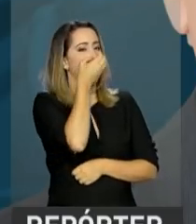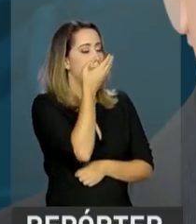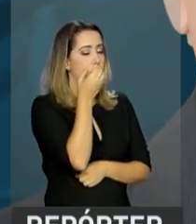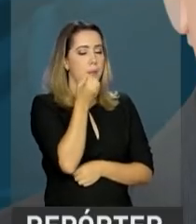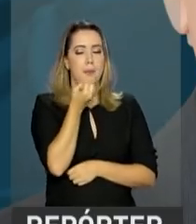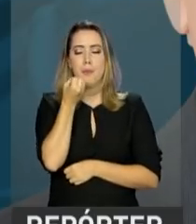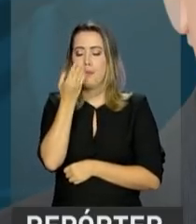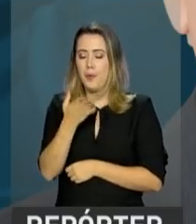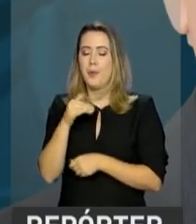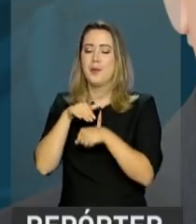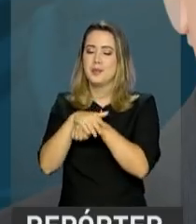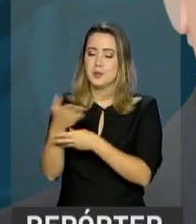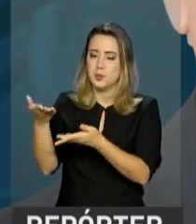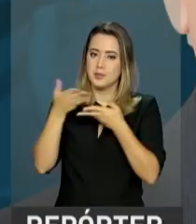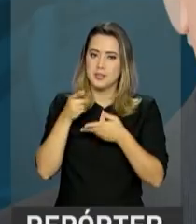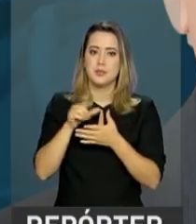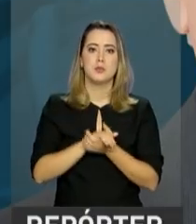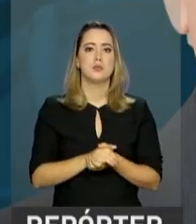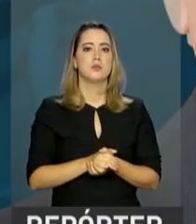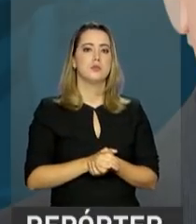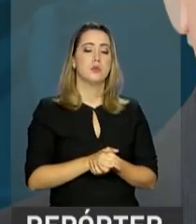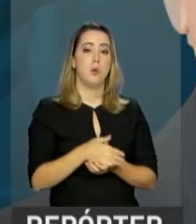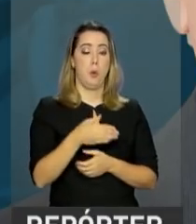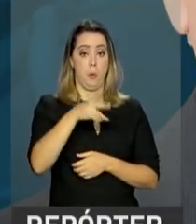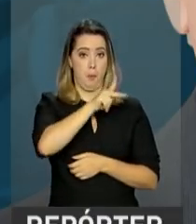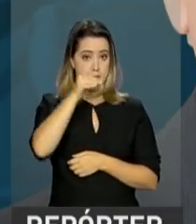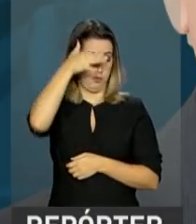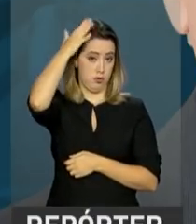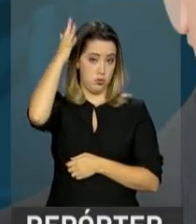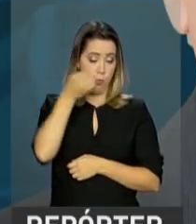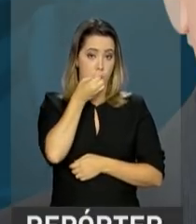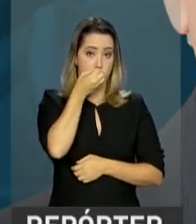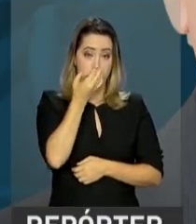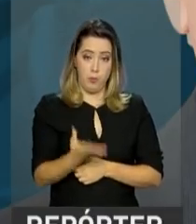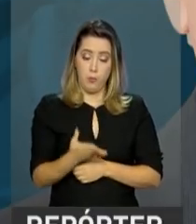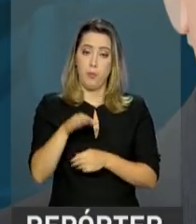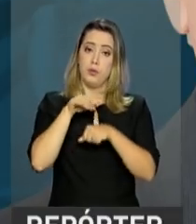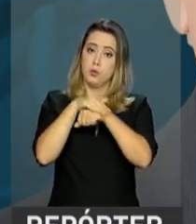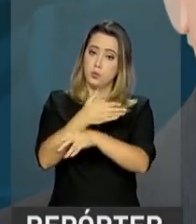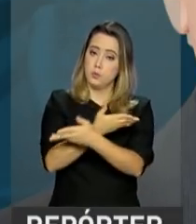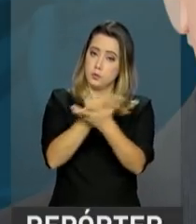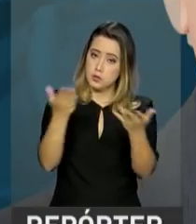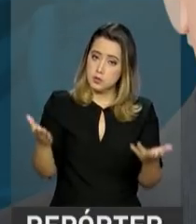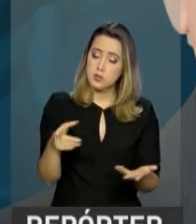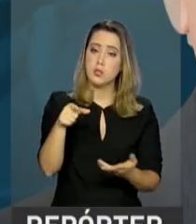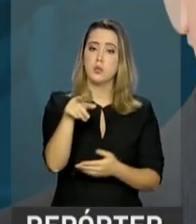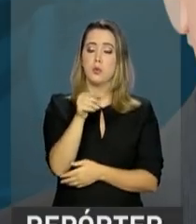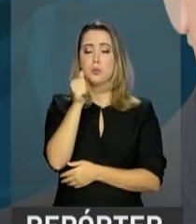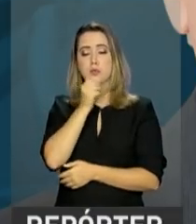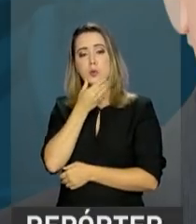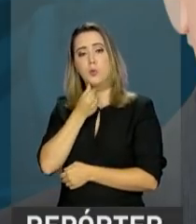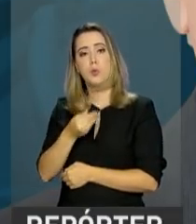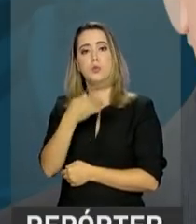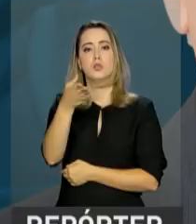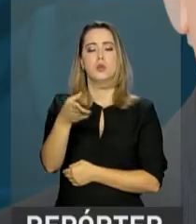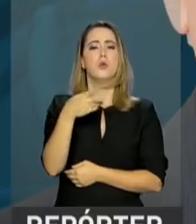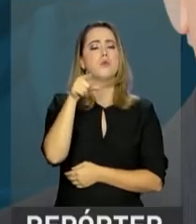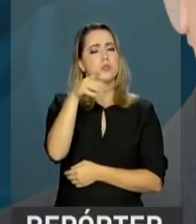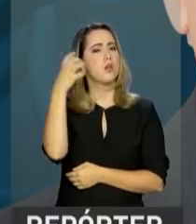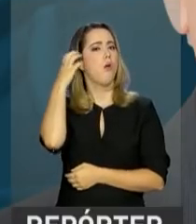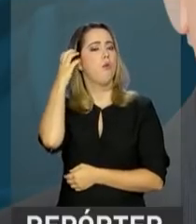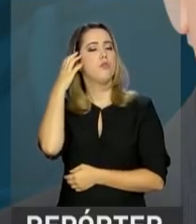presidente obrigado por nos receber aqui é muito boa noite ela o ginásio ii e boa noite você ouvinte da voz do brasil